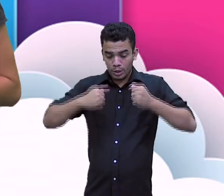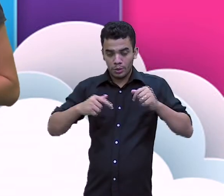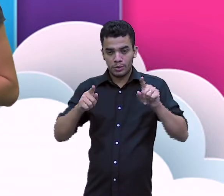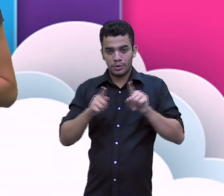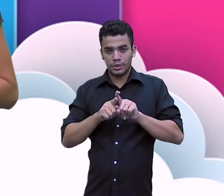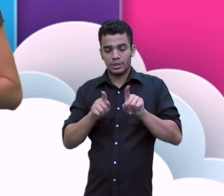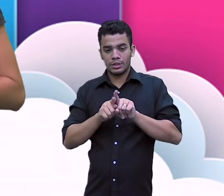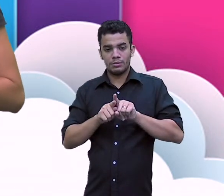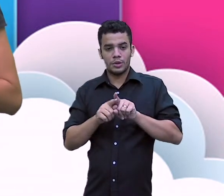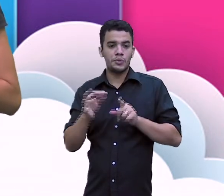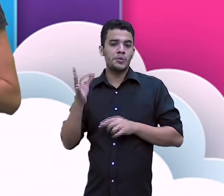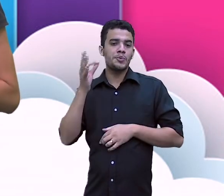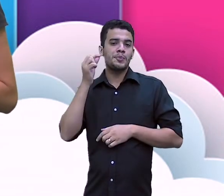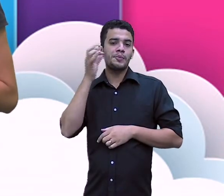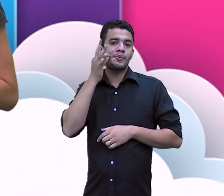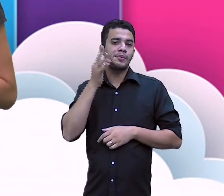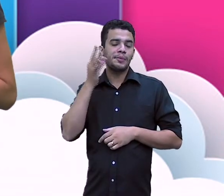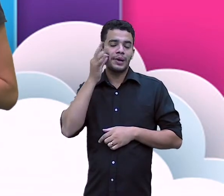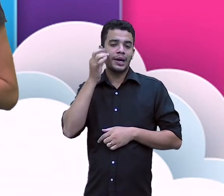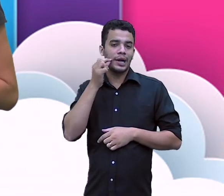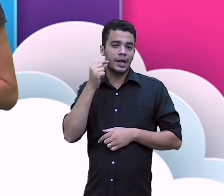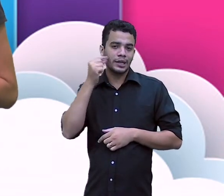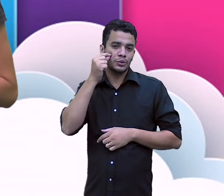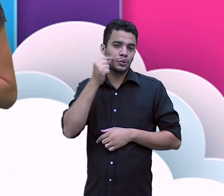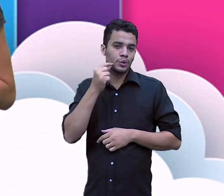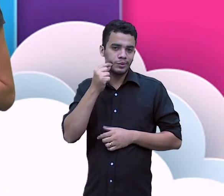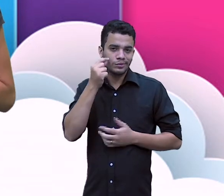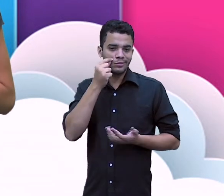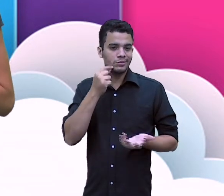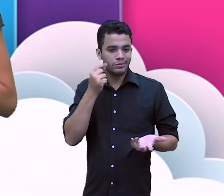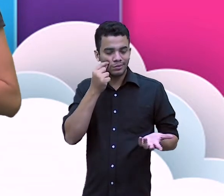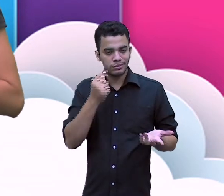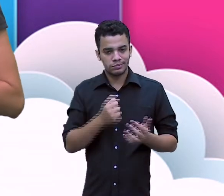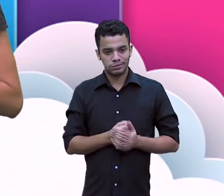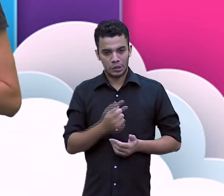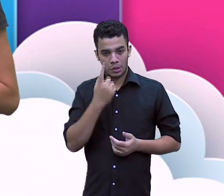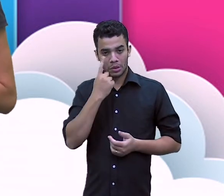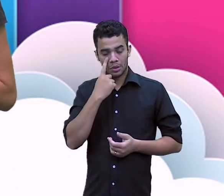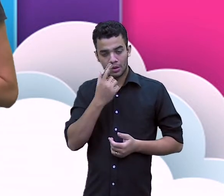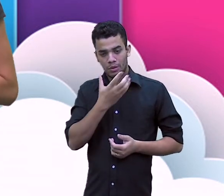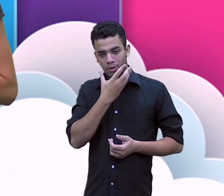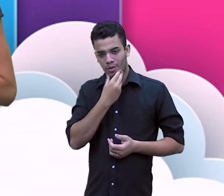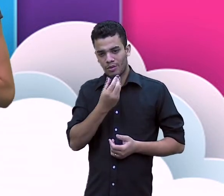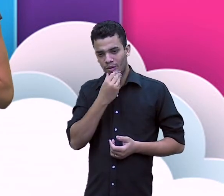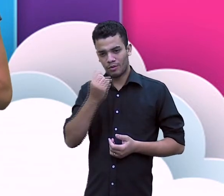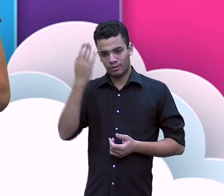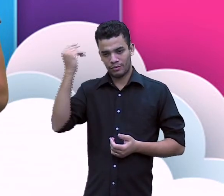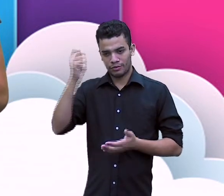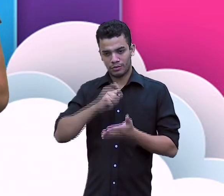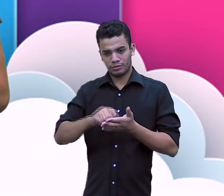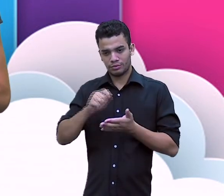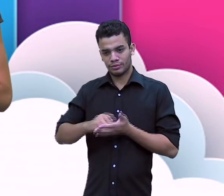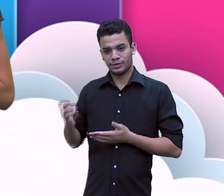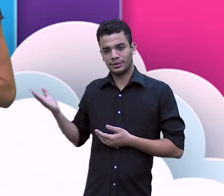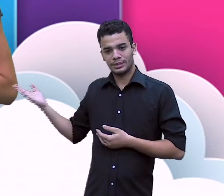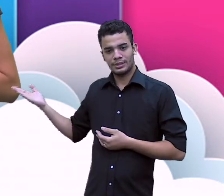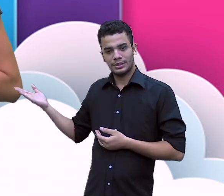imagem Milor Fernandes, autor de A Tartaruga